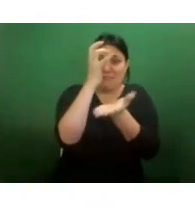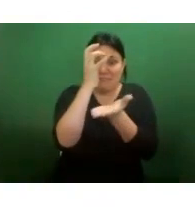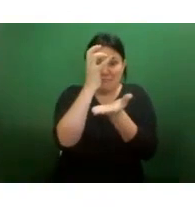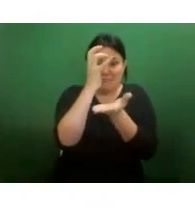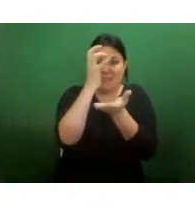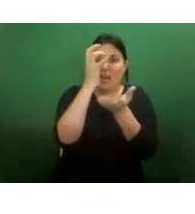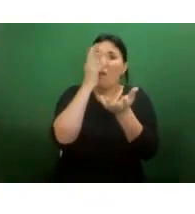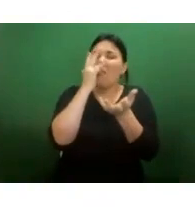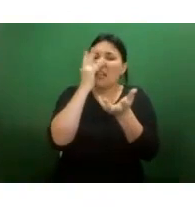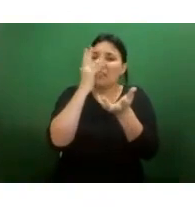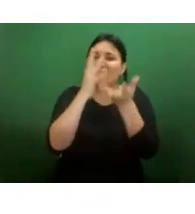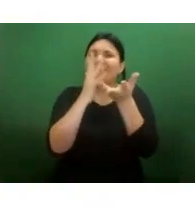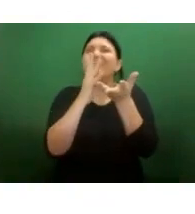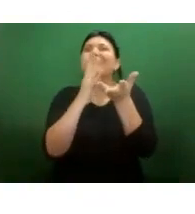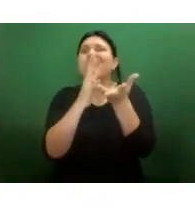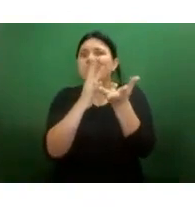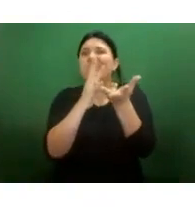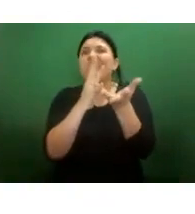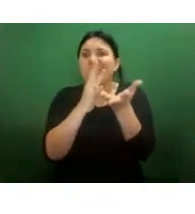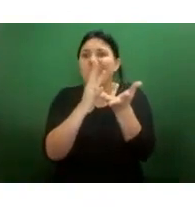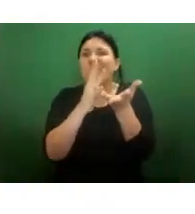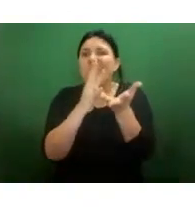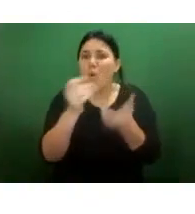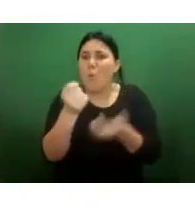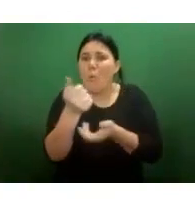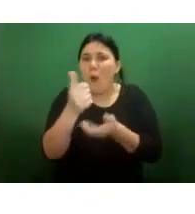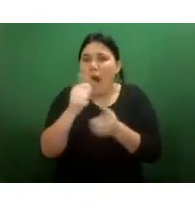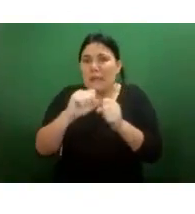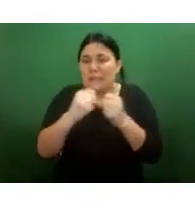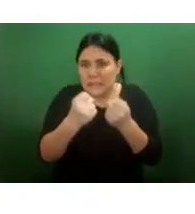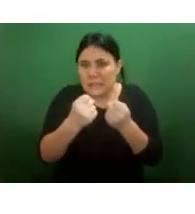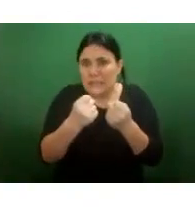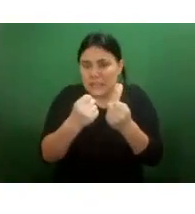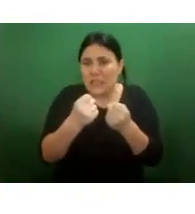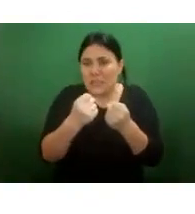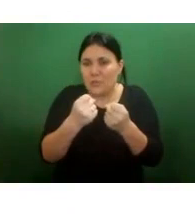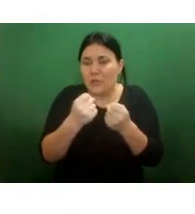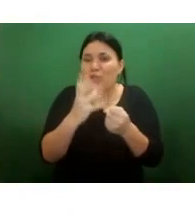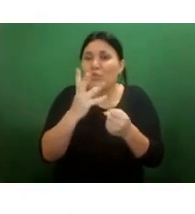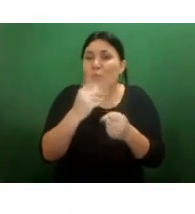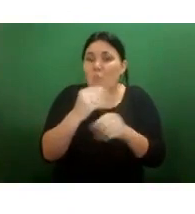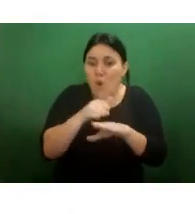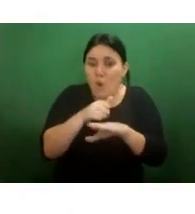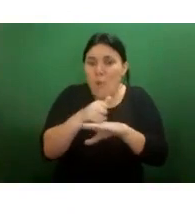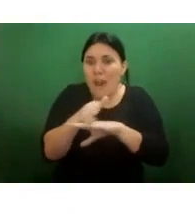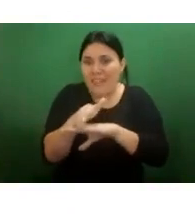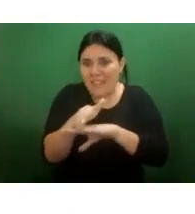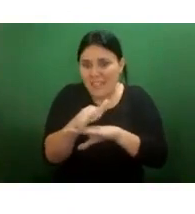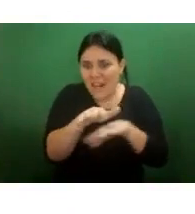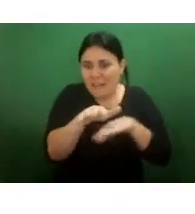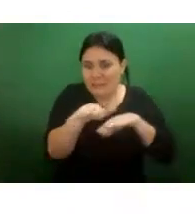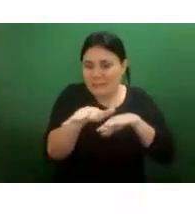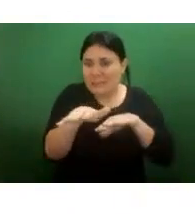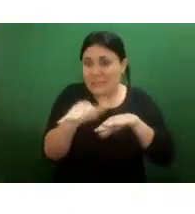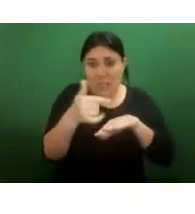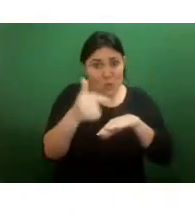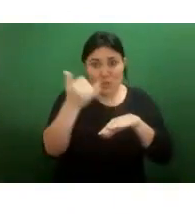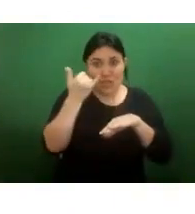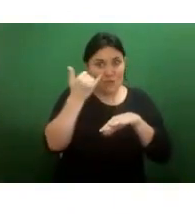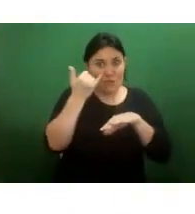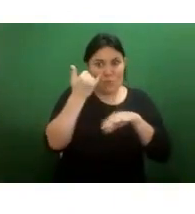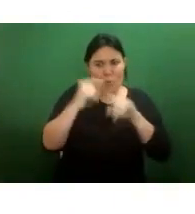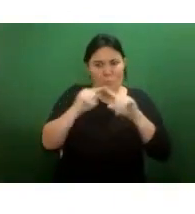próxima escola no horário. Então, a gente estava ali no camarote da cidade sem ter essa informação, mas o